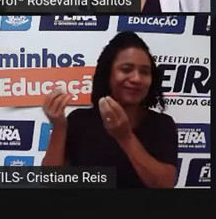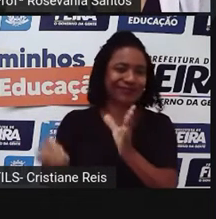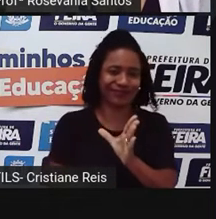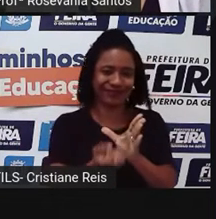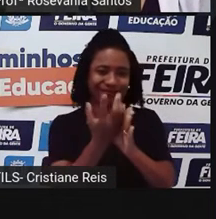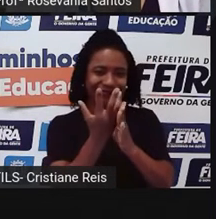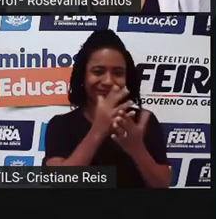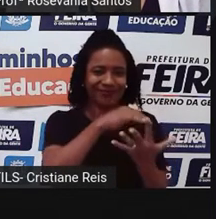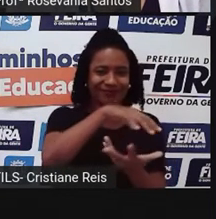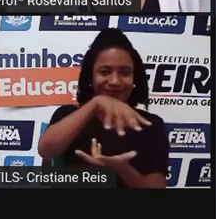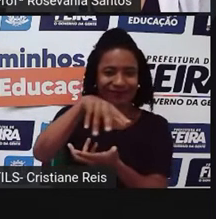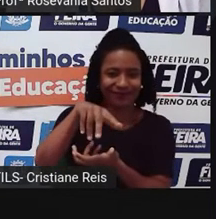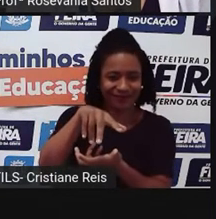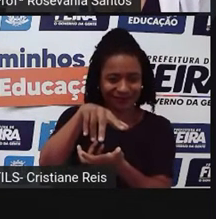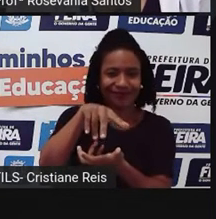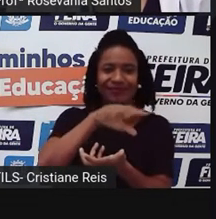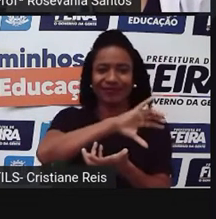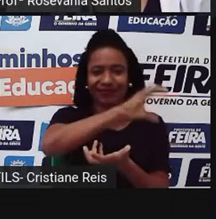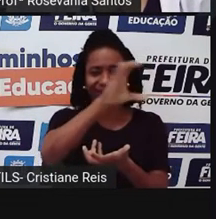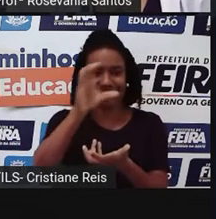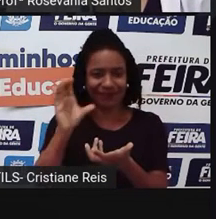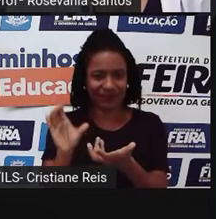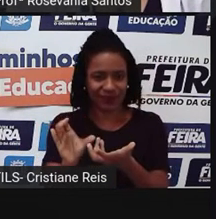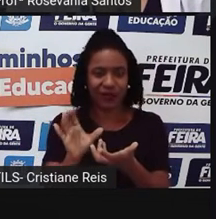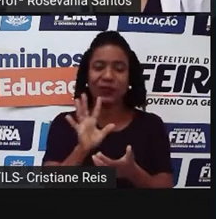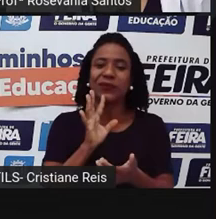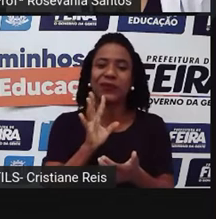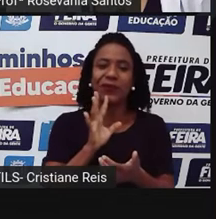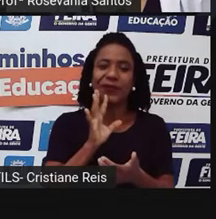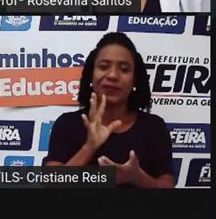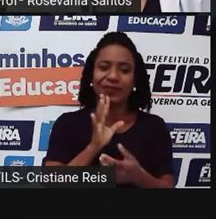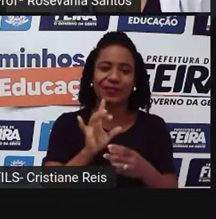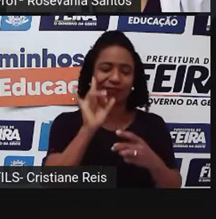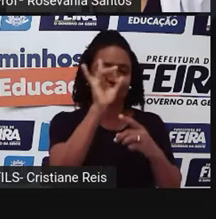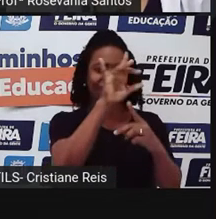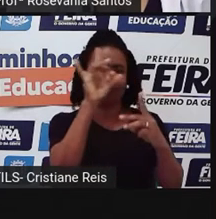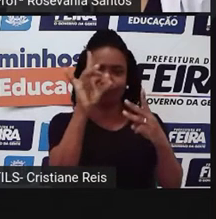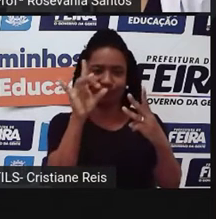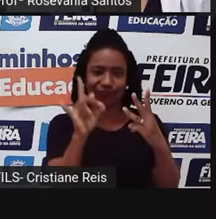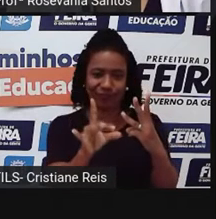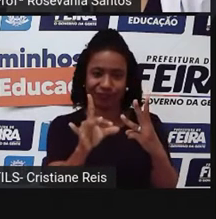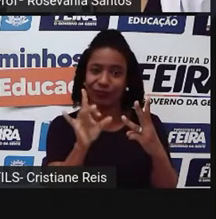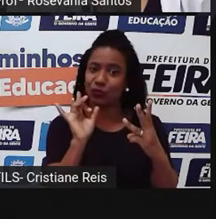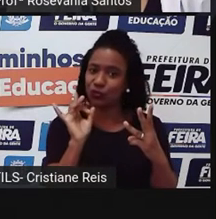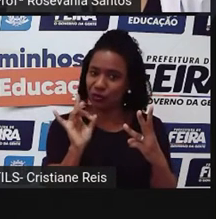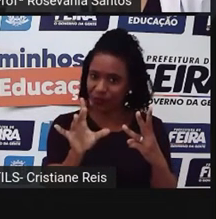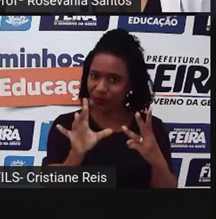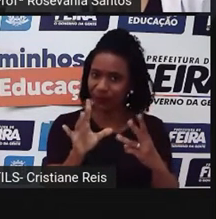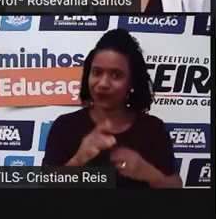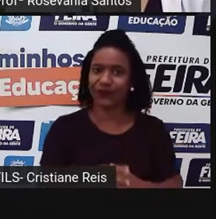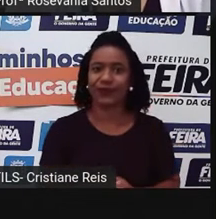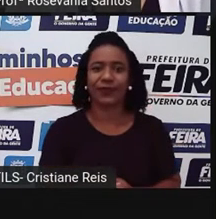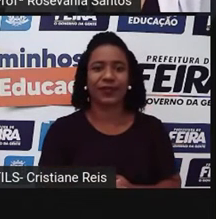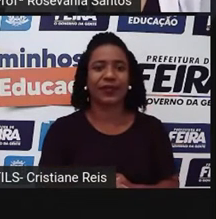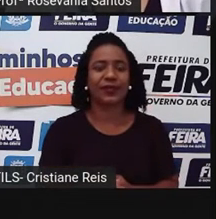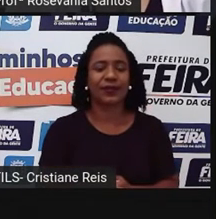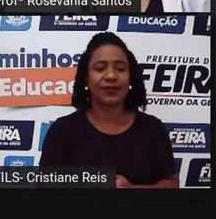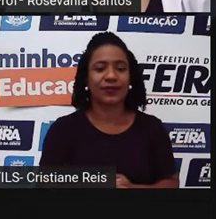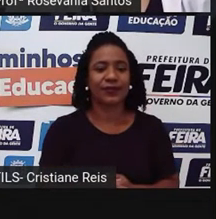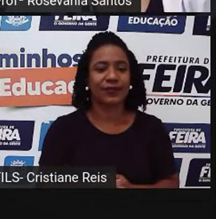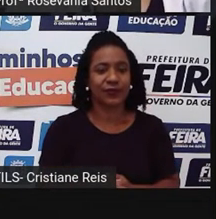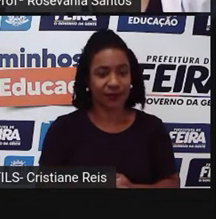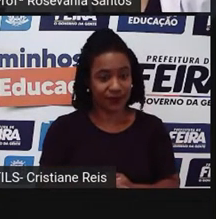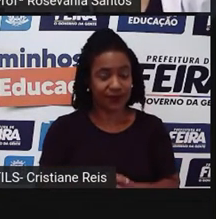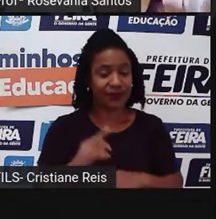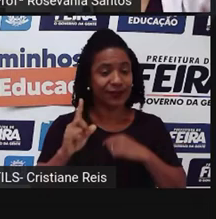que formavam o Velho Mundo, a gente só conhecia esses cantos aí, né? Então, aí